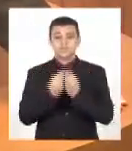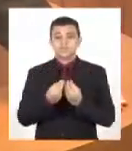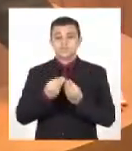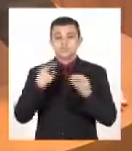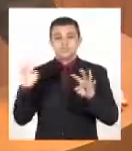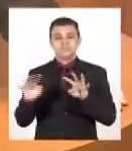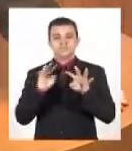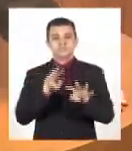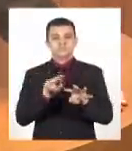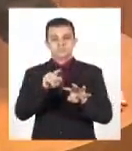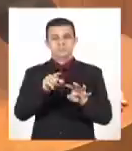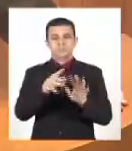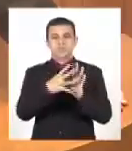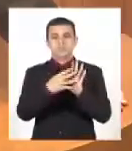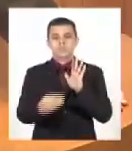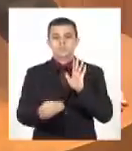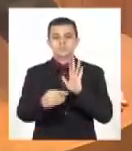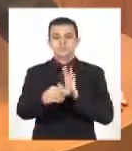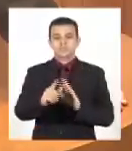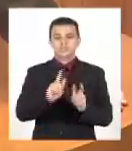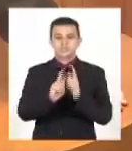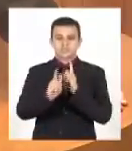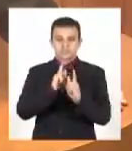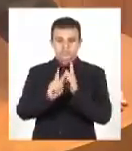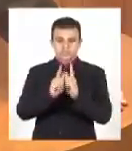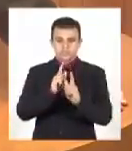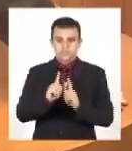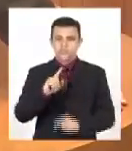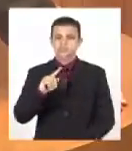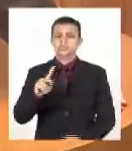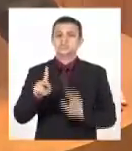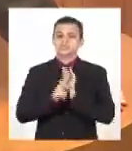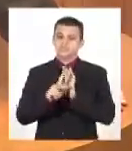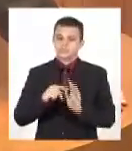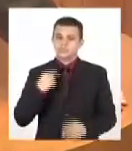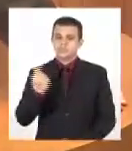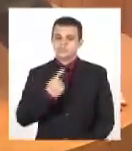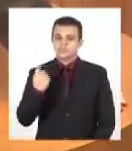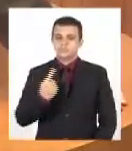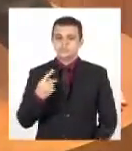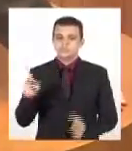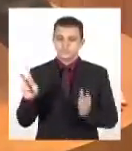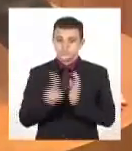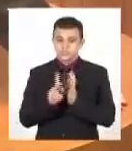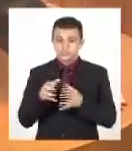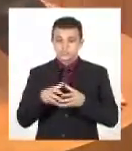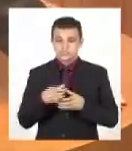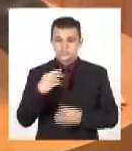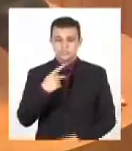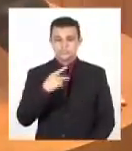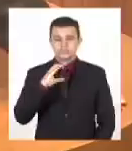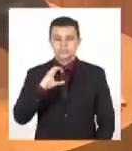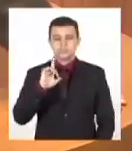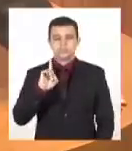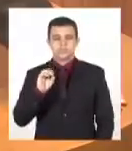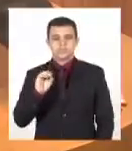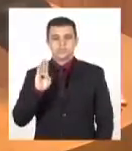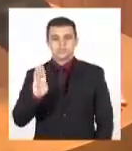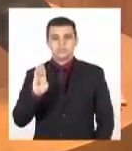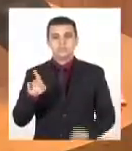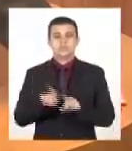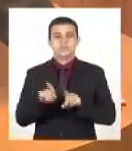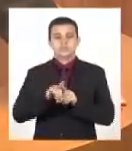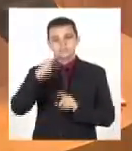E é importante justamente para nós, que somos do PCdoB, mas acima de tudo reconhecendo a parceria com os